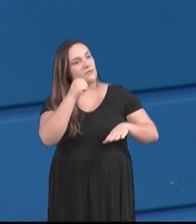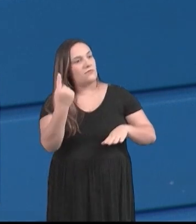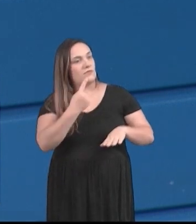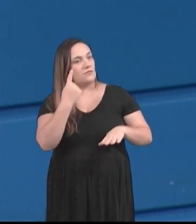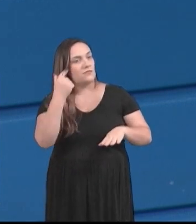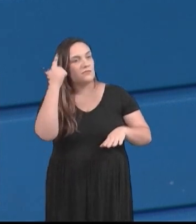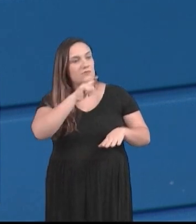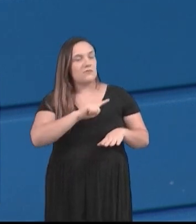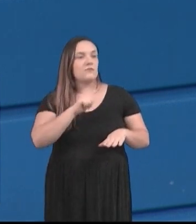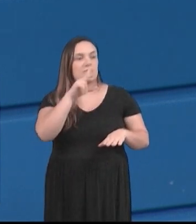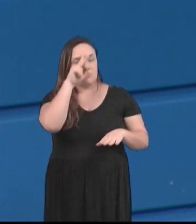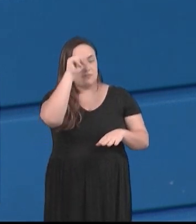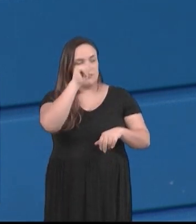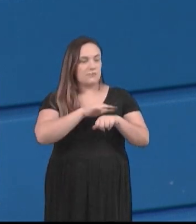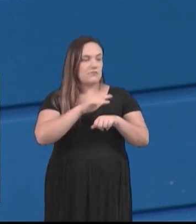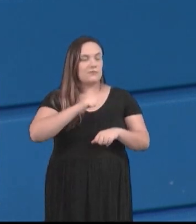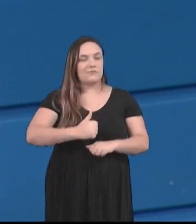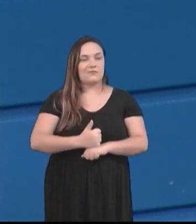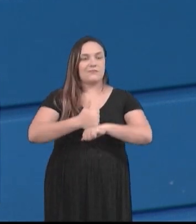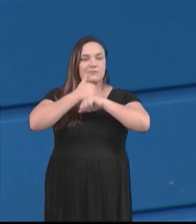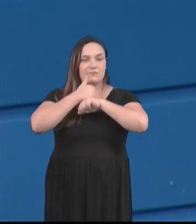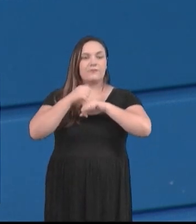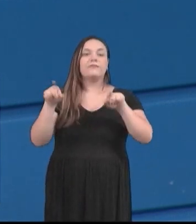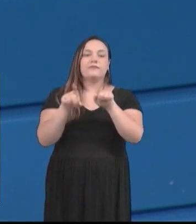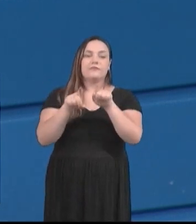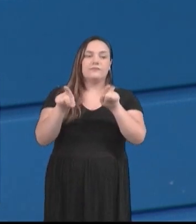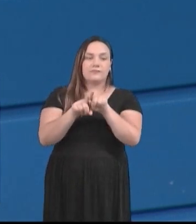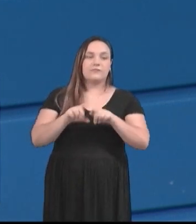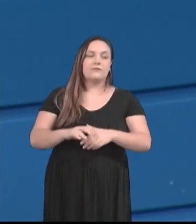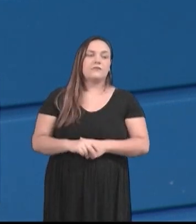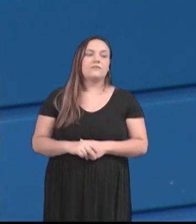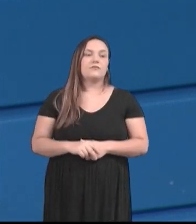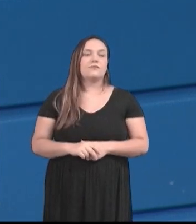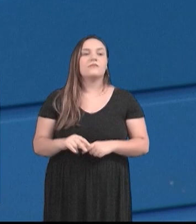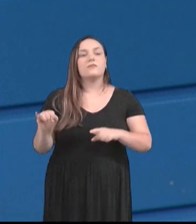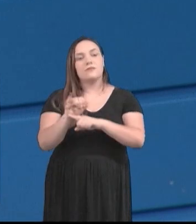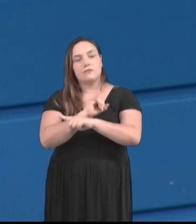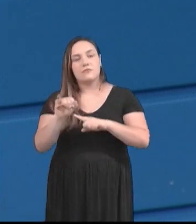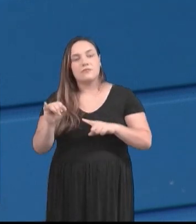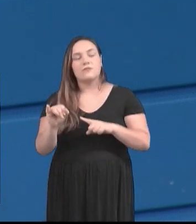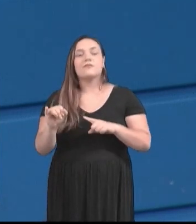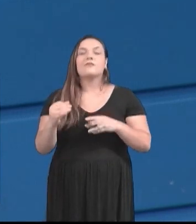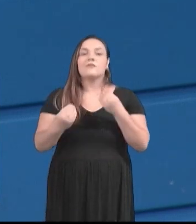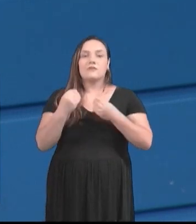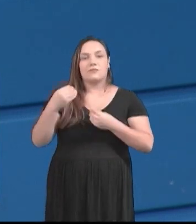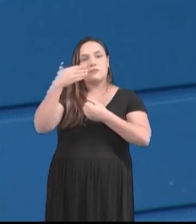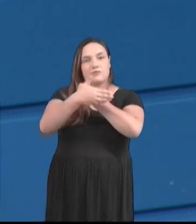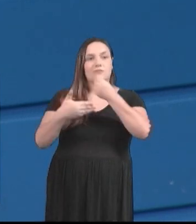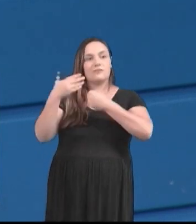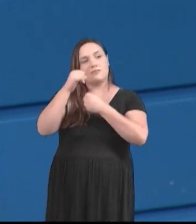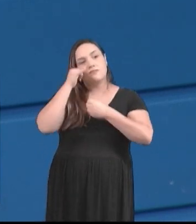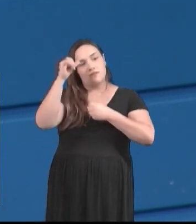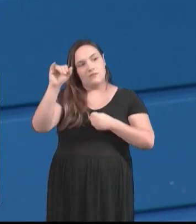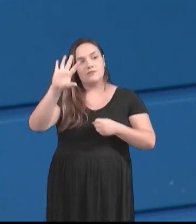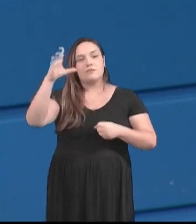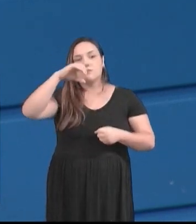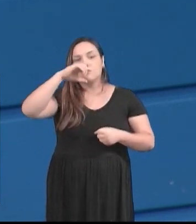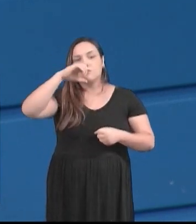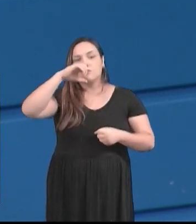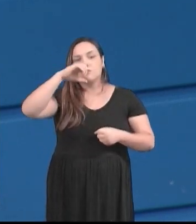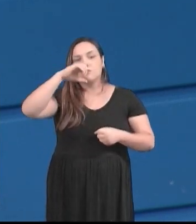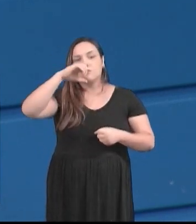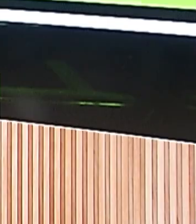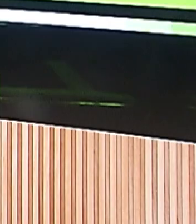mulheres, fortalecer a sua autoestima e oferecer-lhes meios para lidar com a situação de